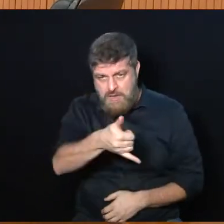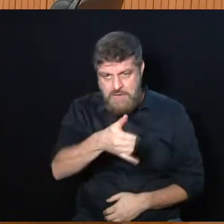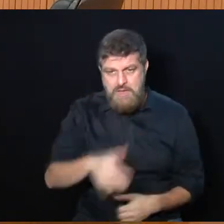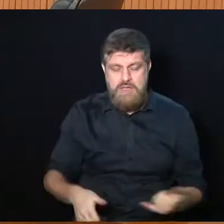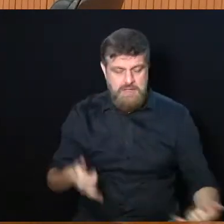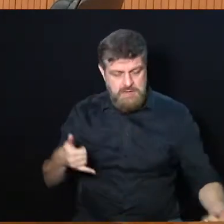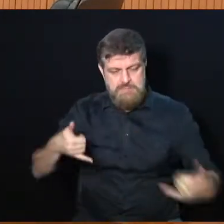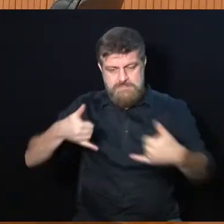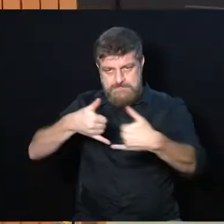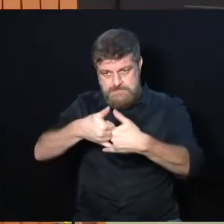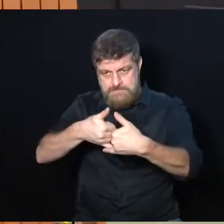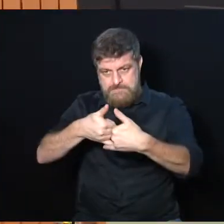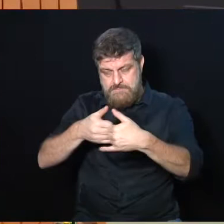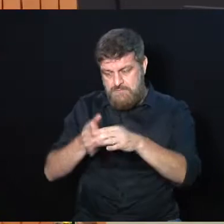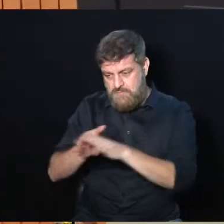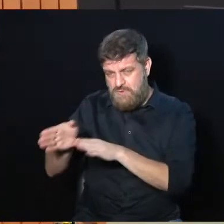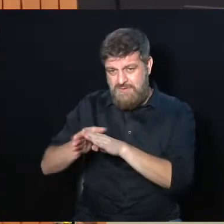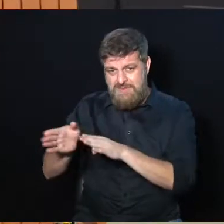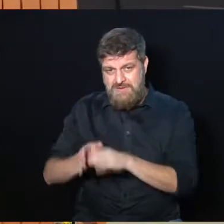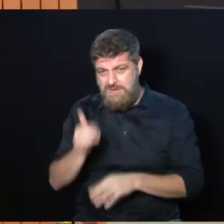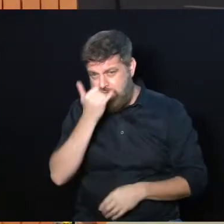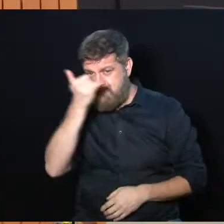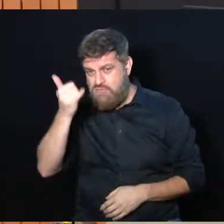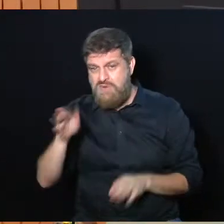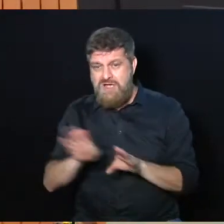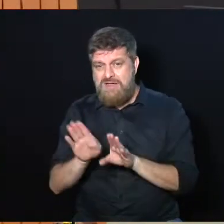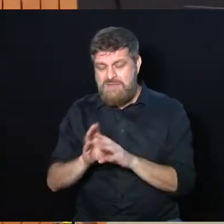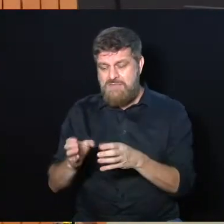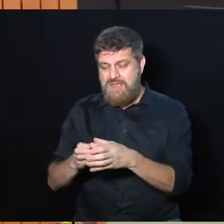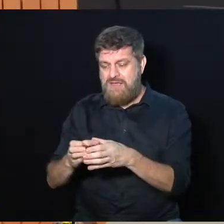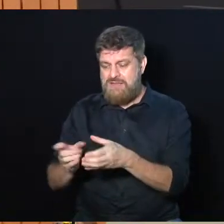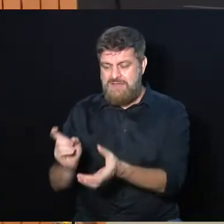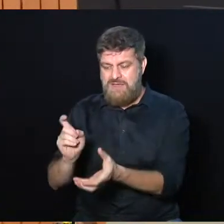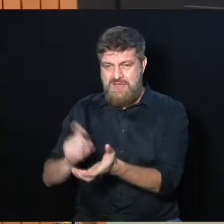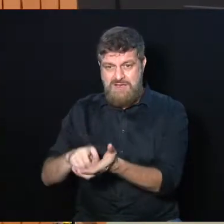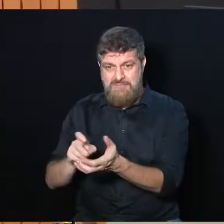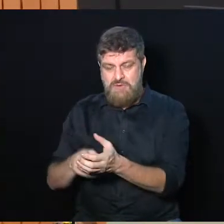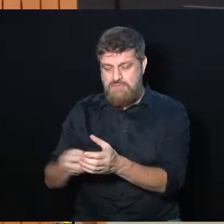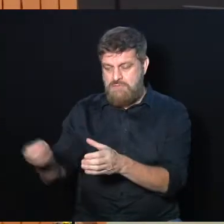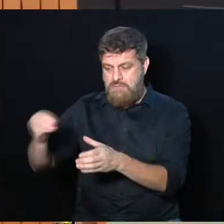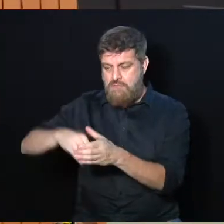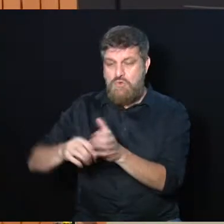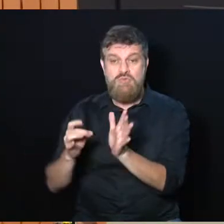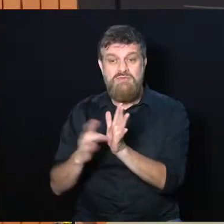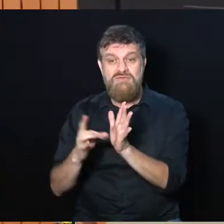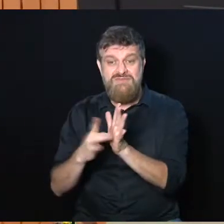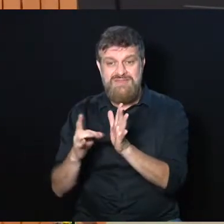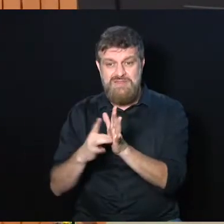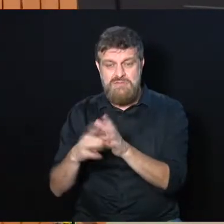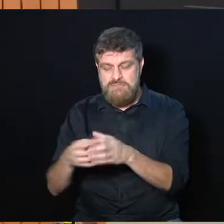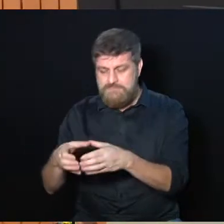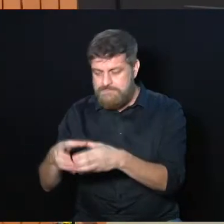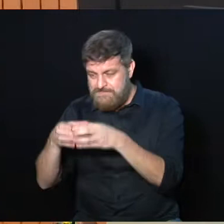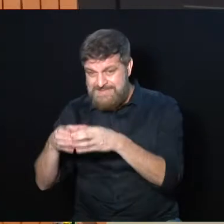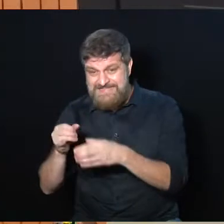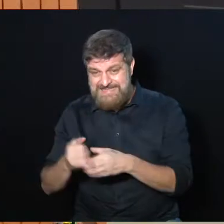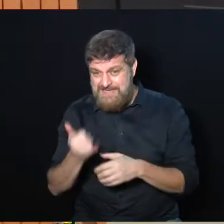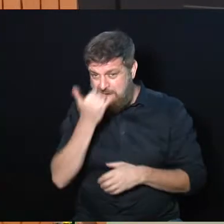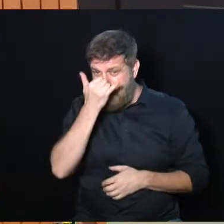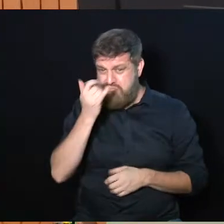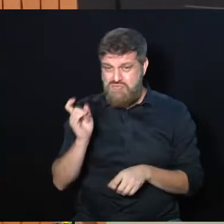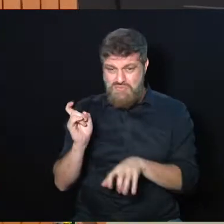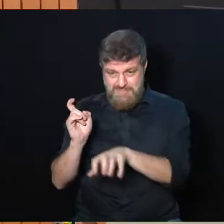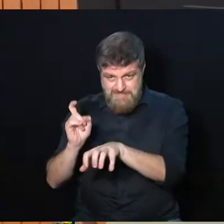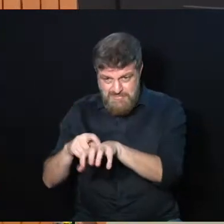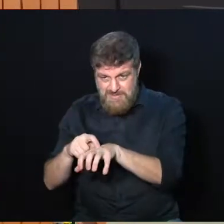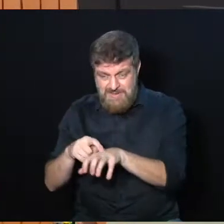exemplo. Uma coisa é um acidente, outra coisa é a captura do animal. Tá? Então, diante de um acidente, como eu já falei, ele tem que procurar a unidade